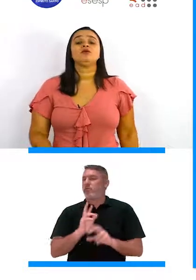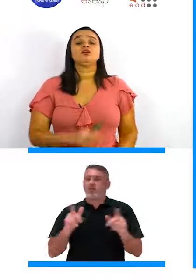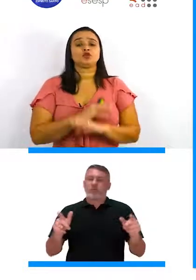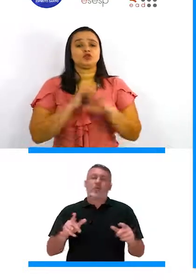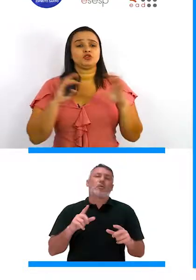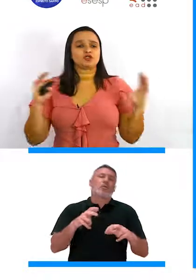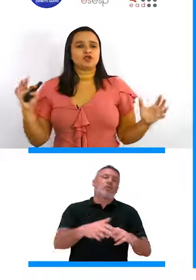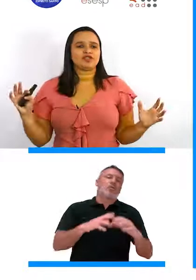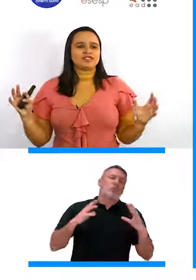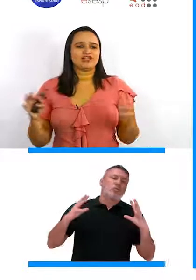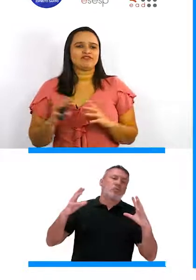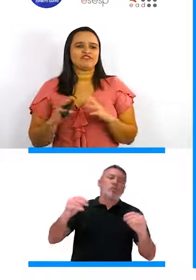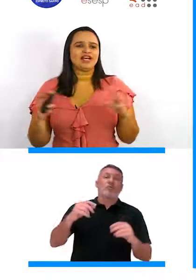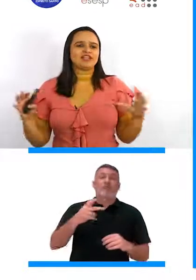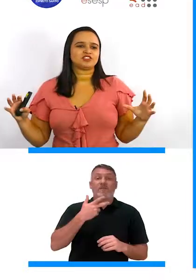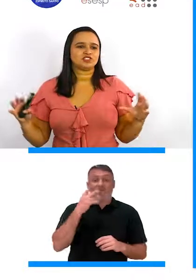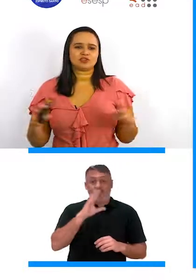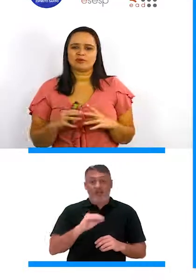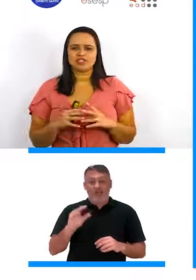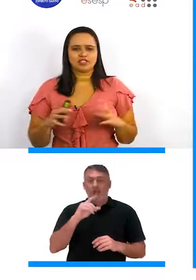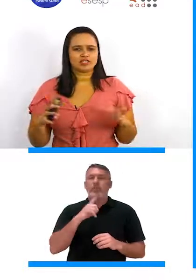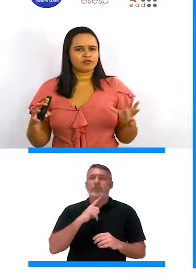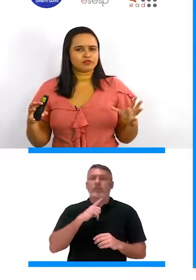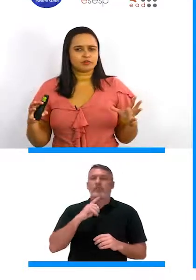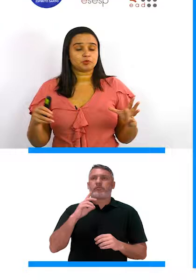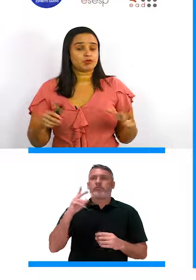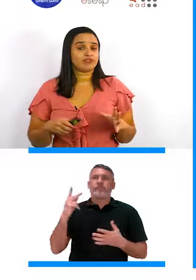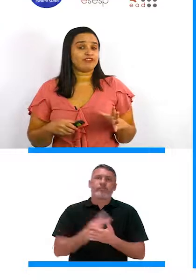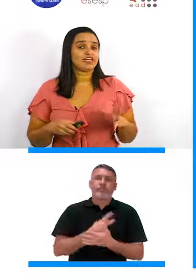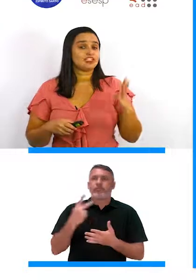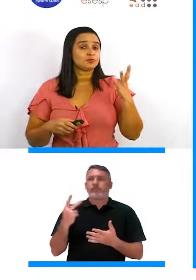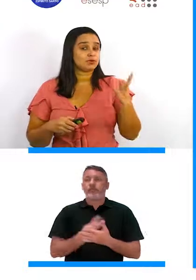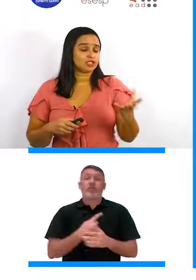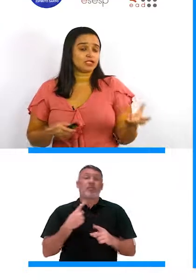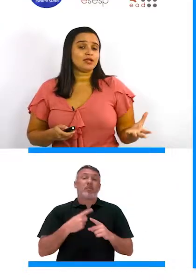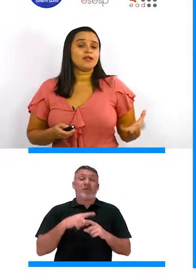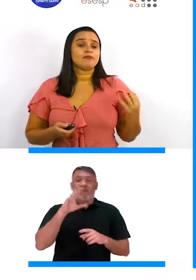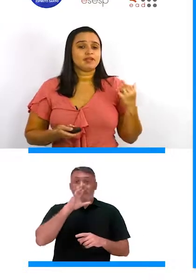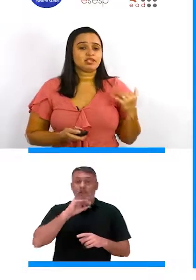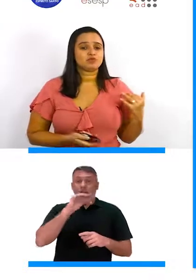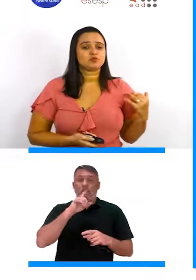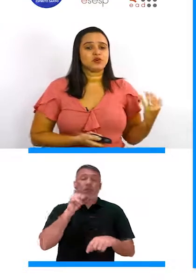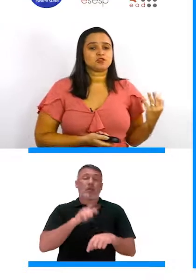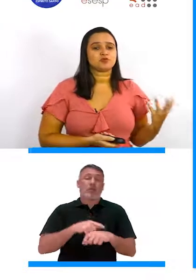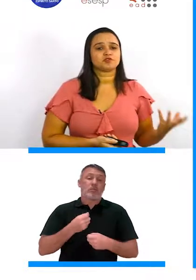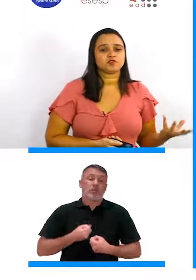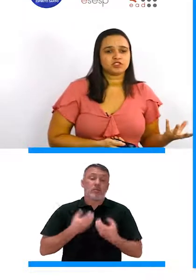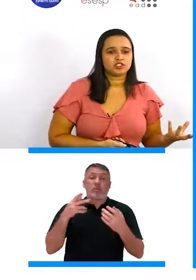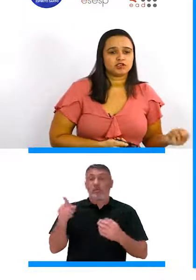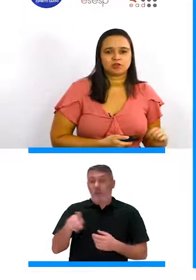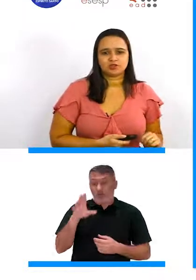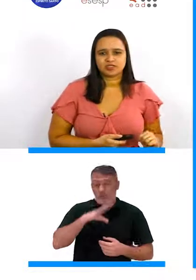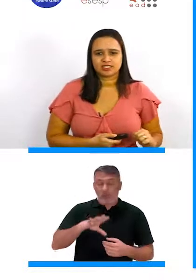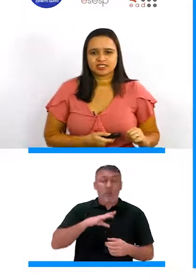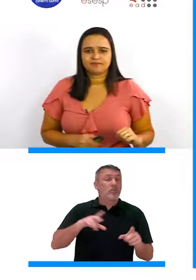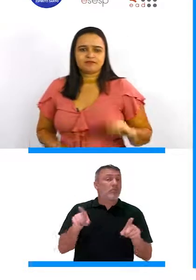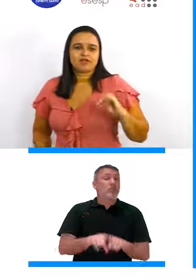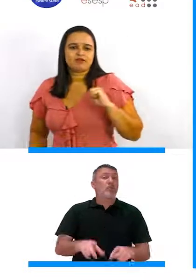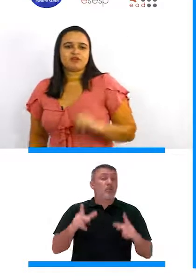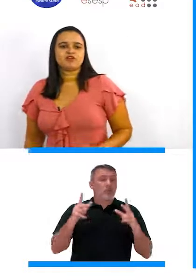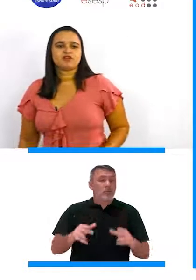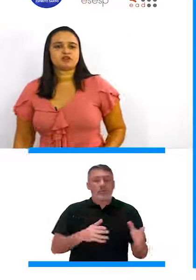Então, todos nós, na fala, a gente comete equívocos, porque a fala é espontânea. mesmo nós, professores de língua